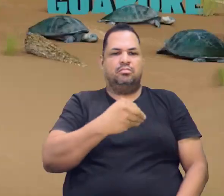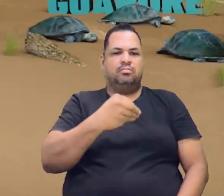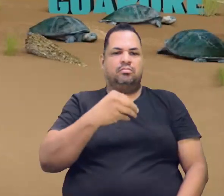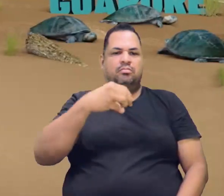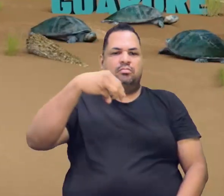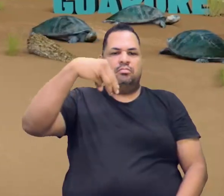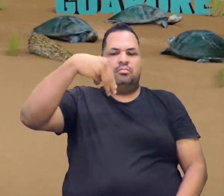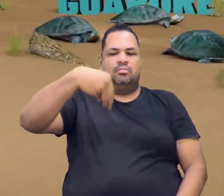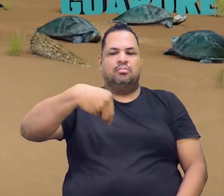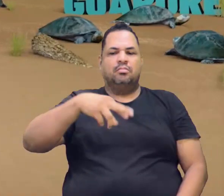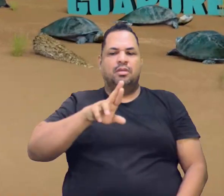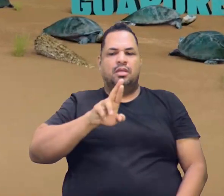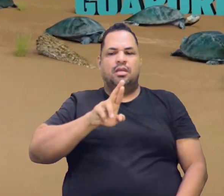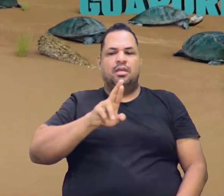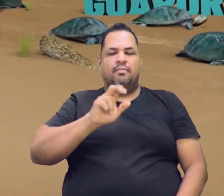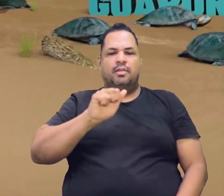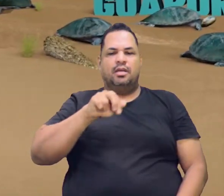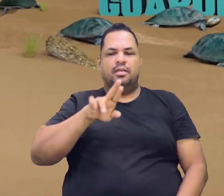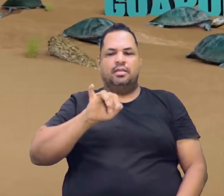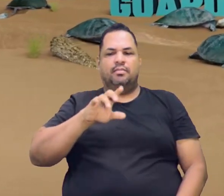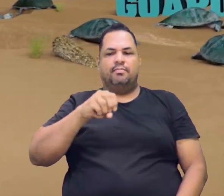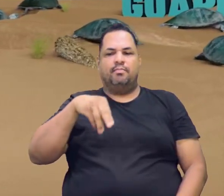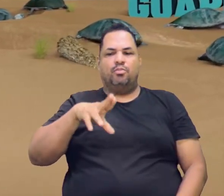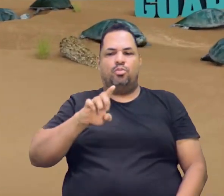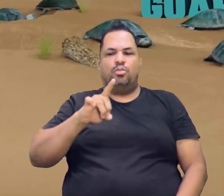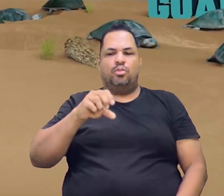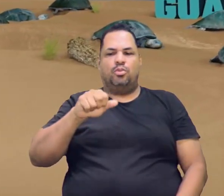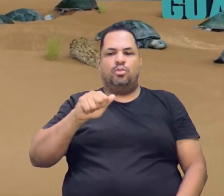chamada Maria Molina Rondon,